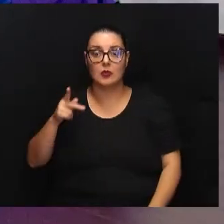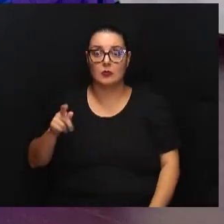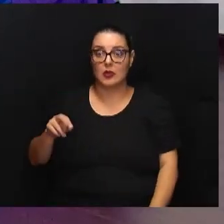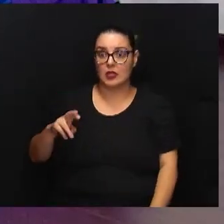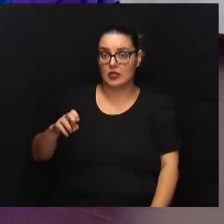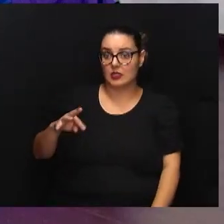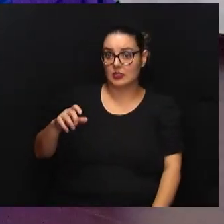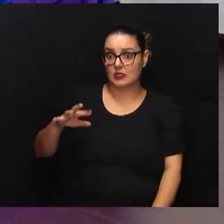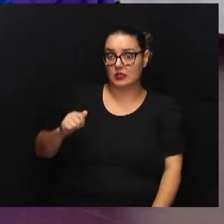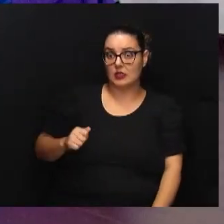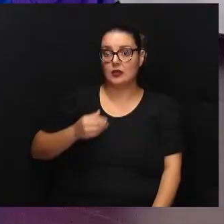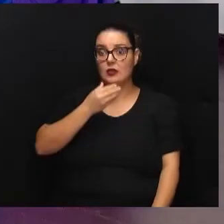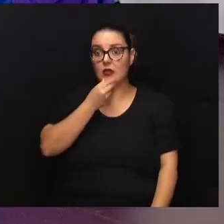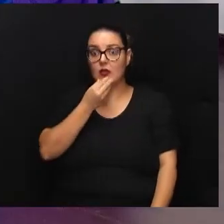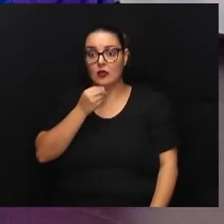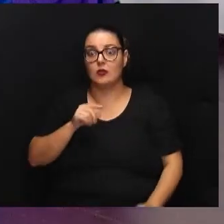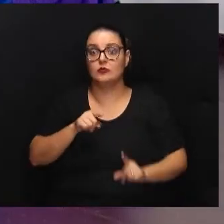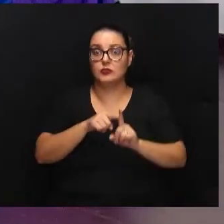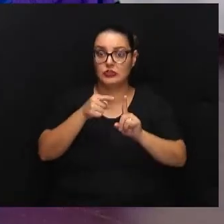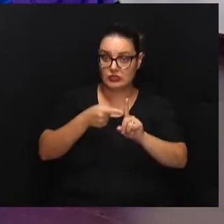pensar